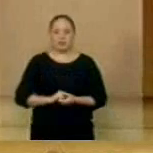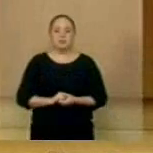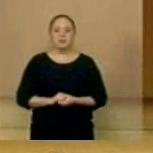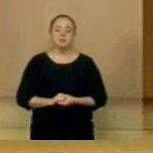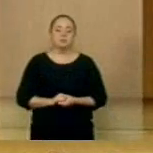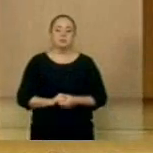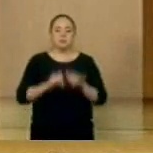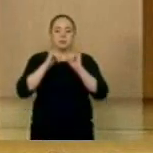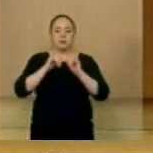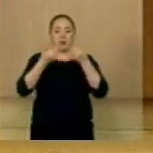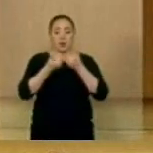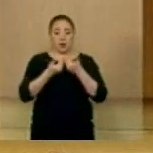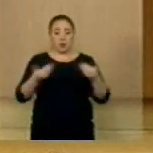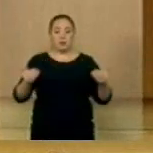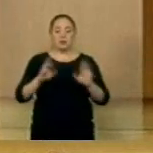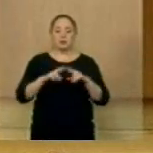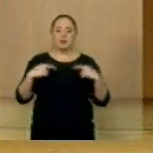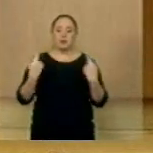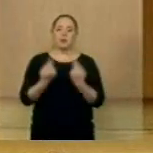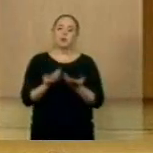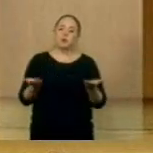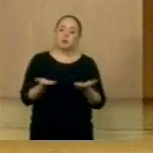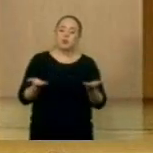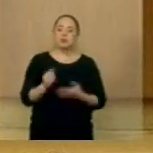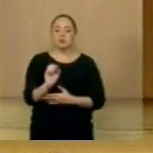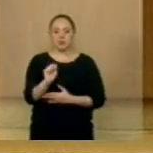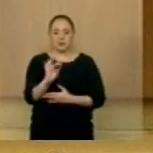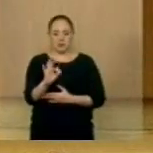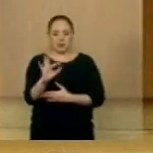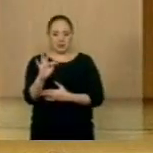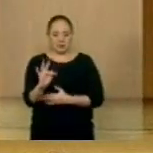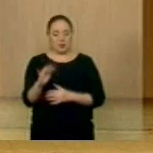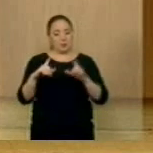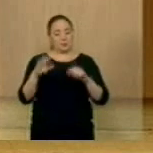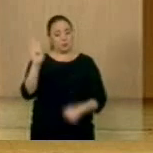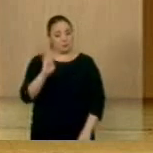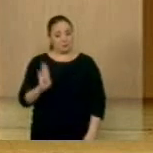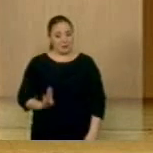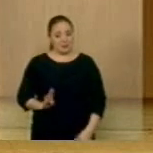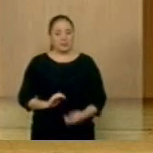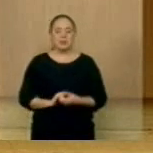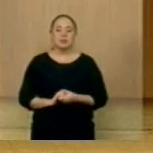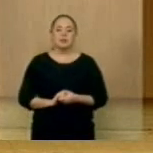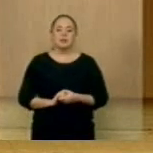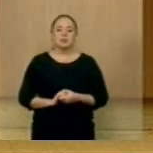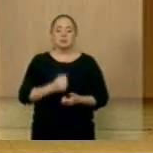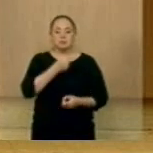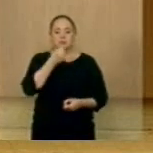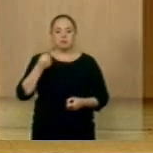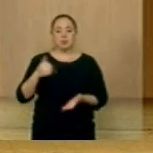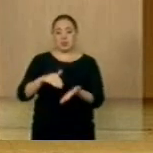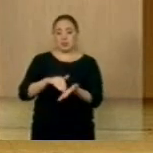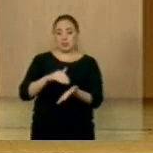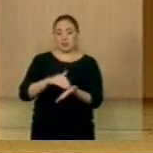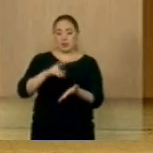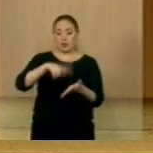Declaro aberta esta sessão plenária do Supremo Tribunal Federal do Brasil. Passo a palavra à senhora secretária